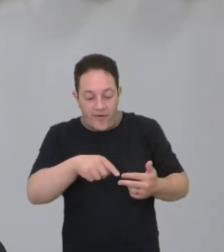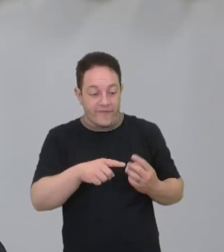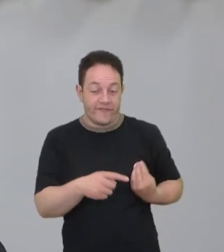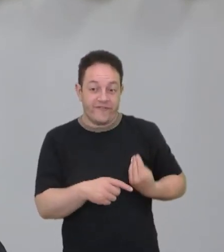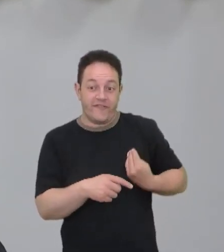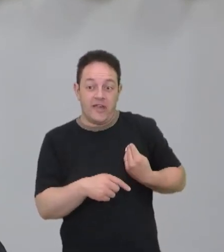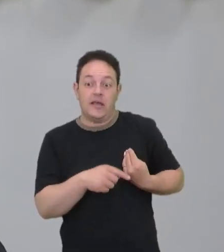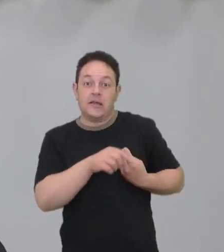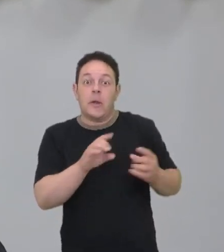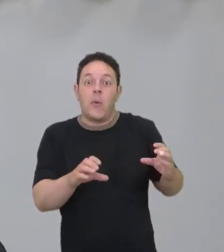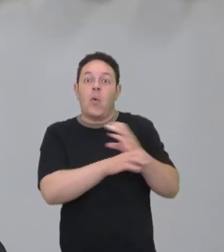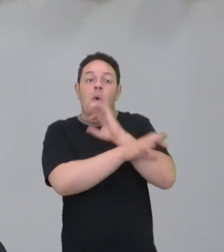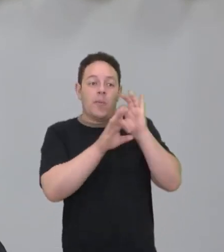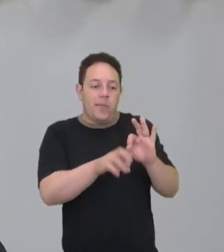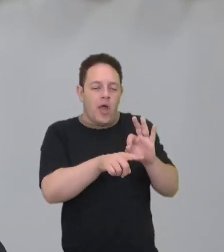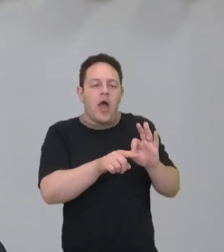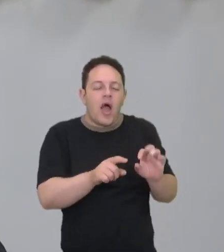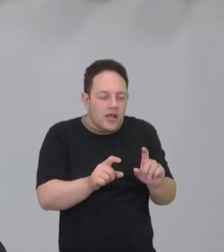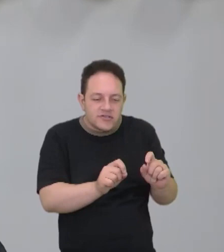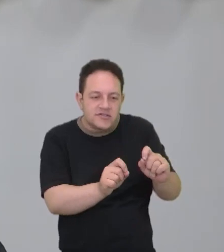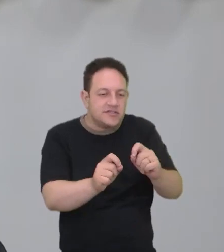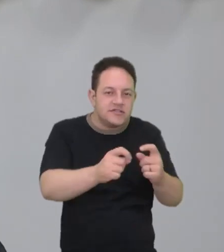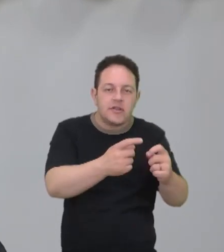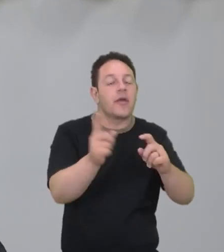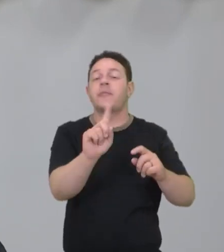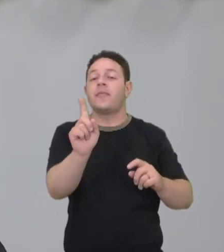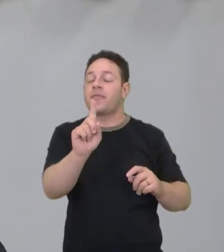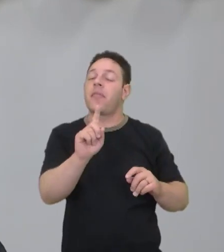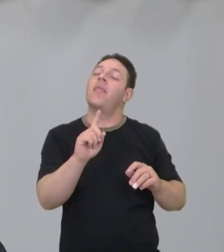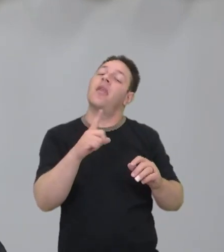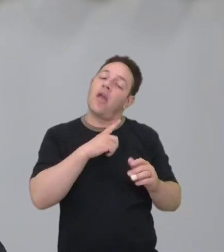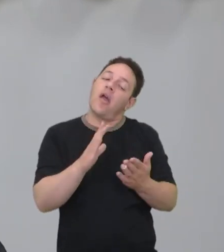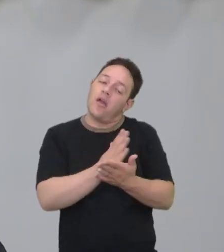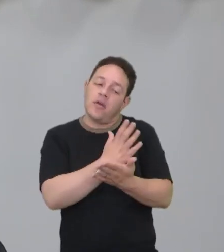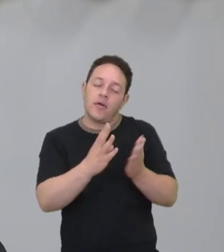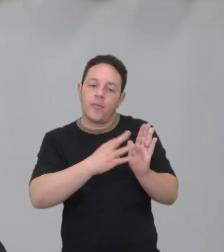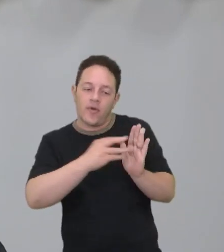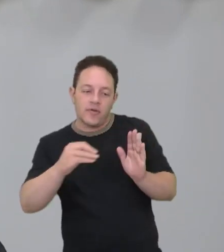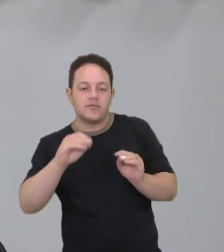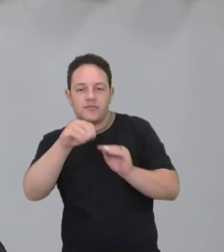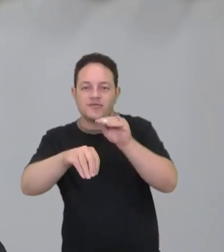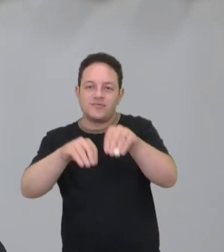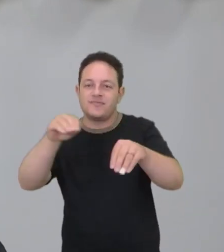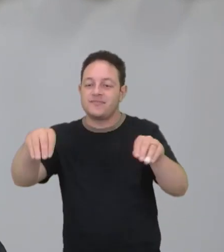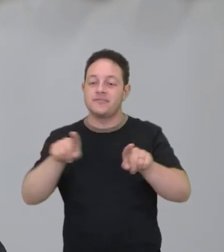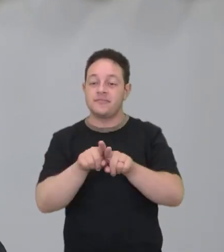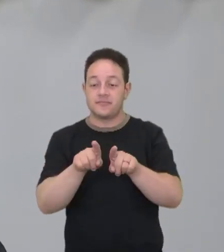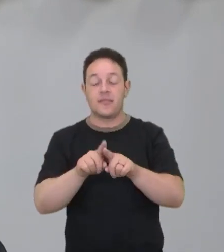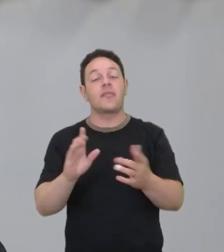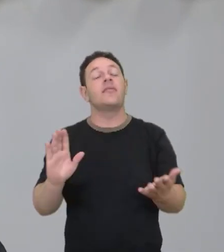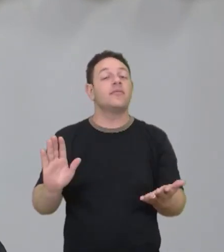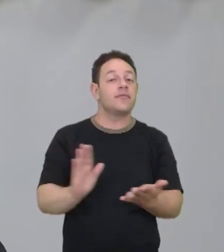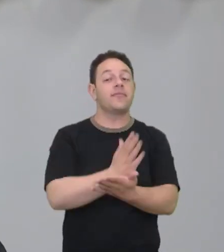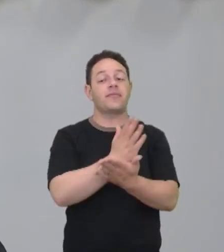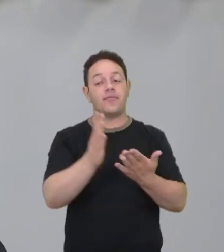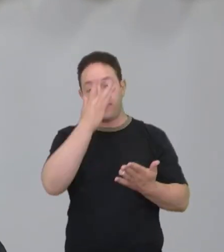vivo completo, mas aí sim partes desse agente. Outros ainda utilizam de